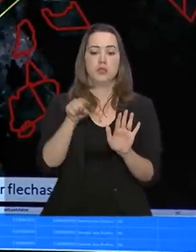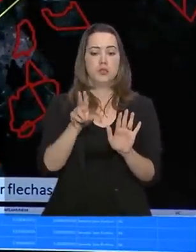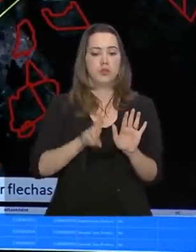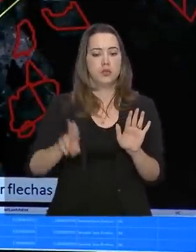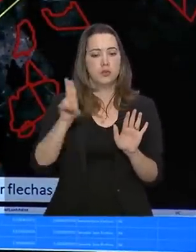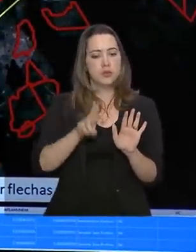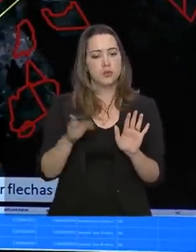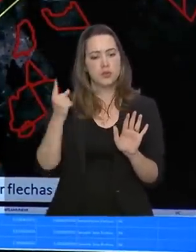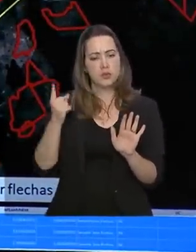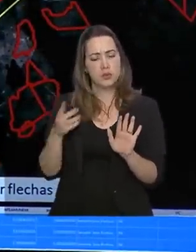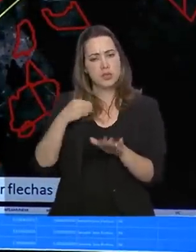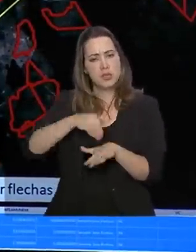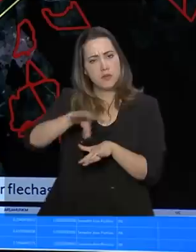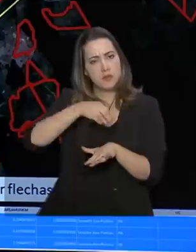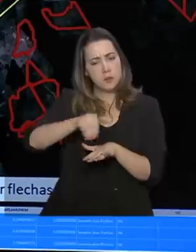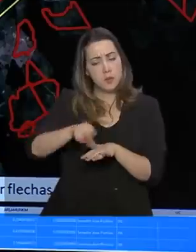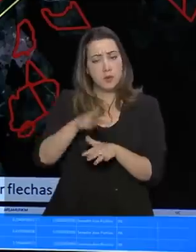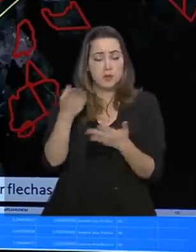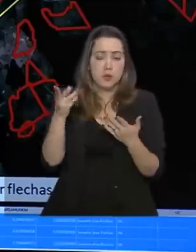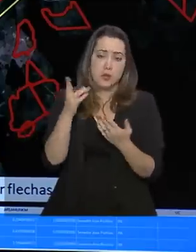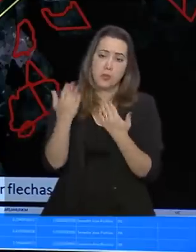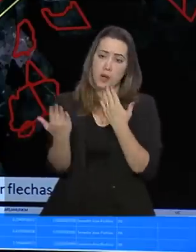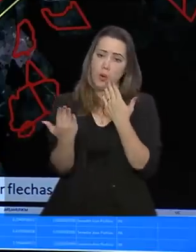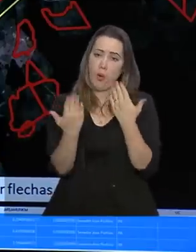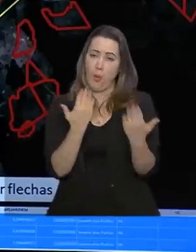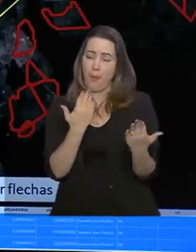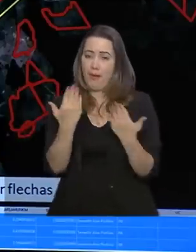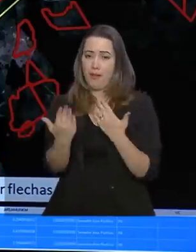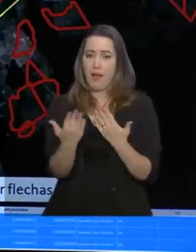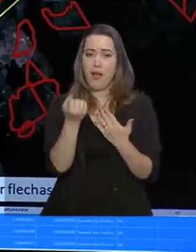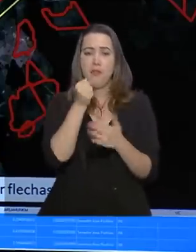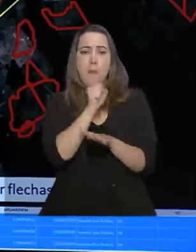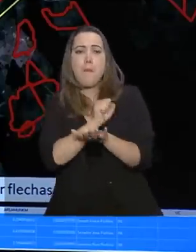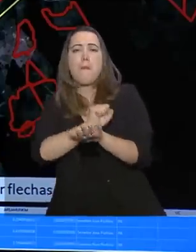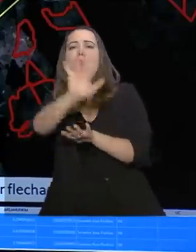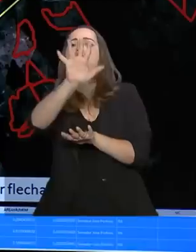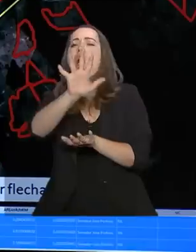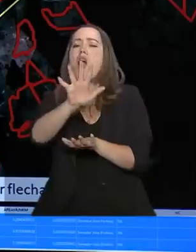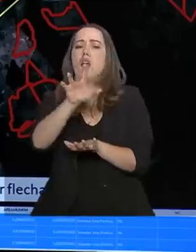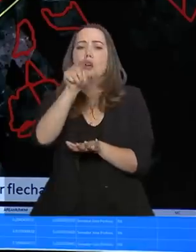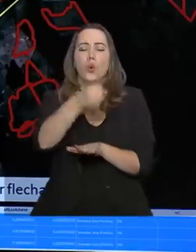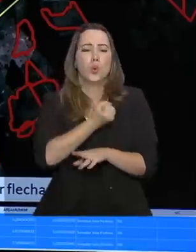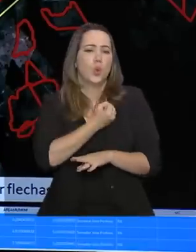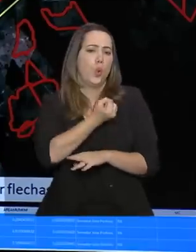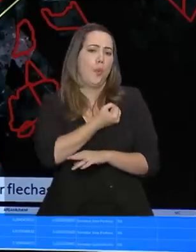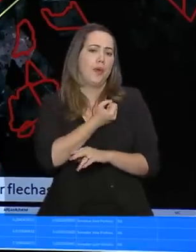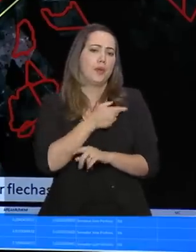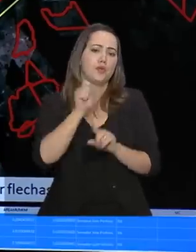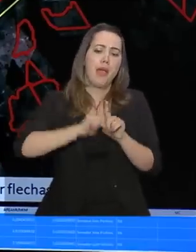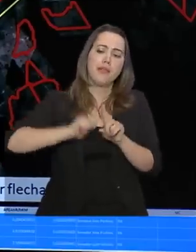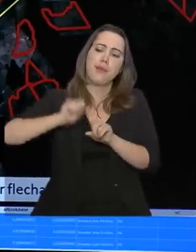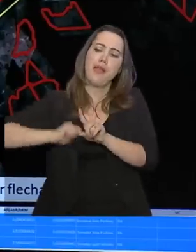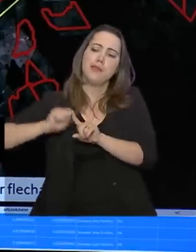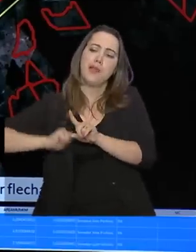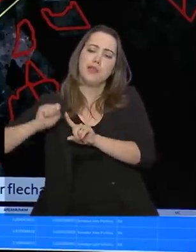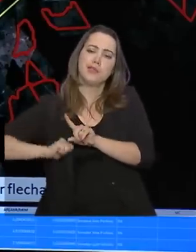dessas informações para fazer esse sensacionalismo de percentuais de desmatamento de mês a mês está equivocado